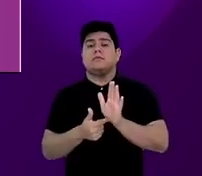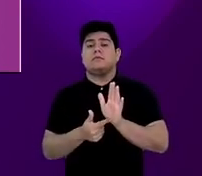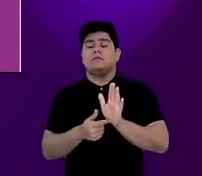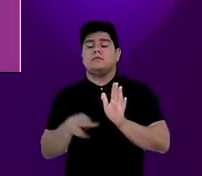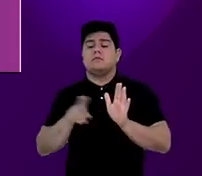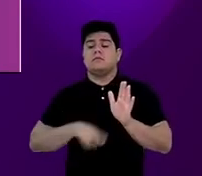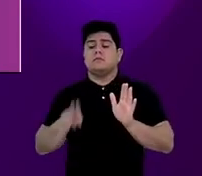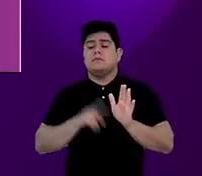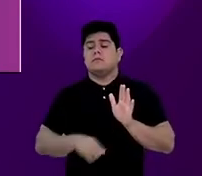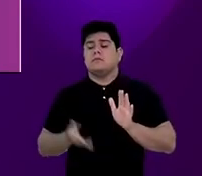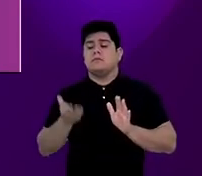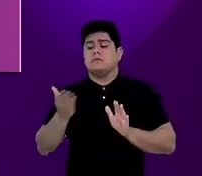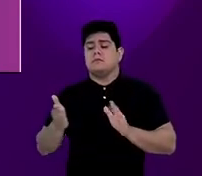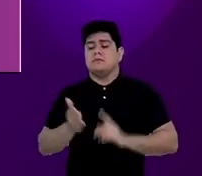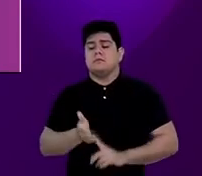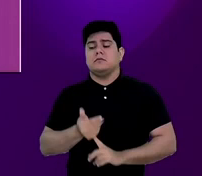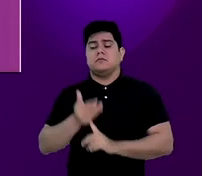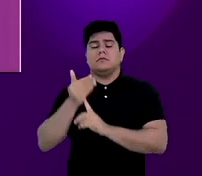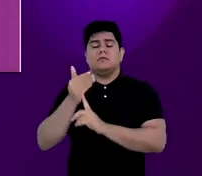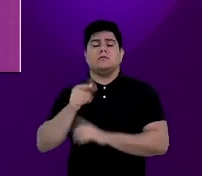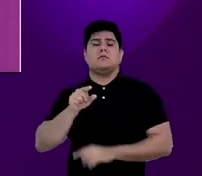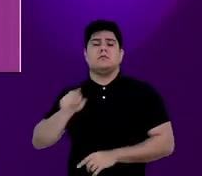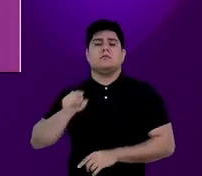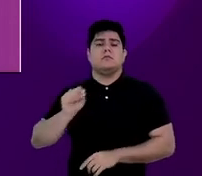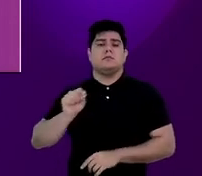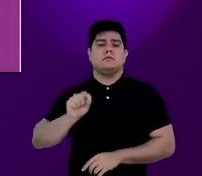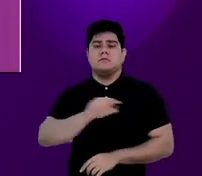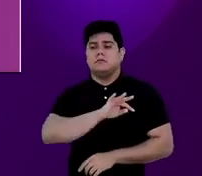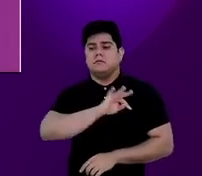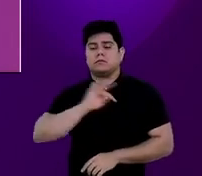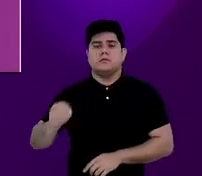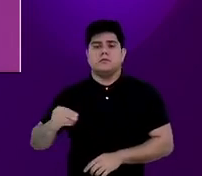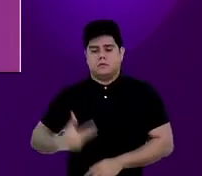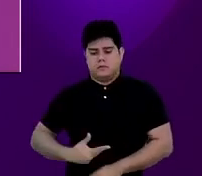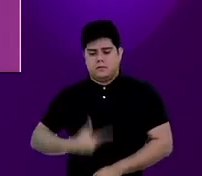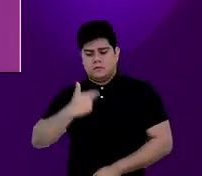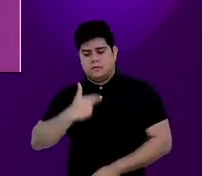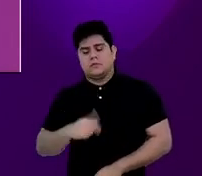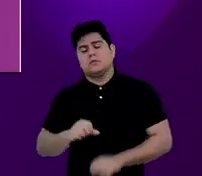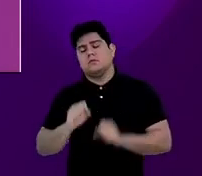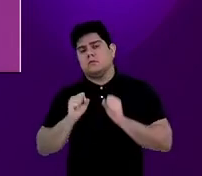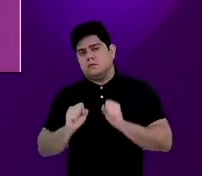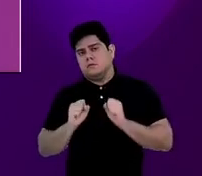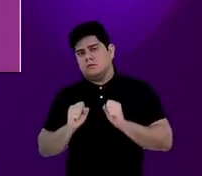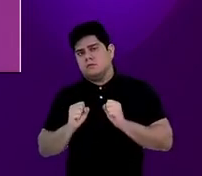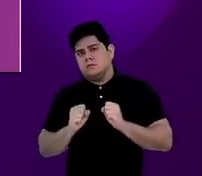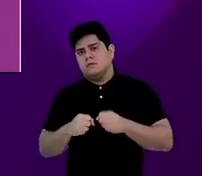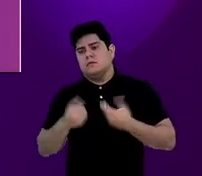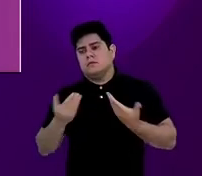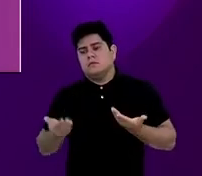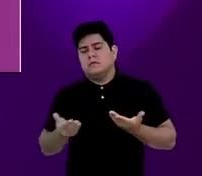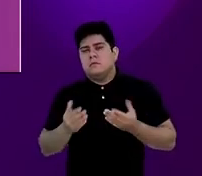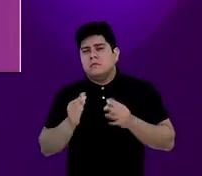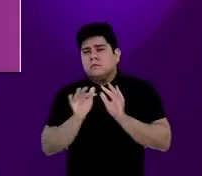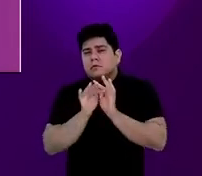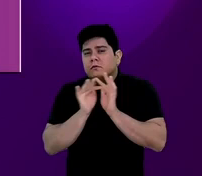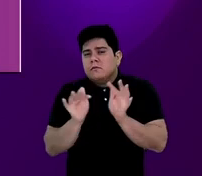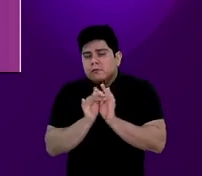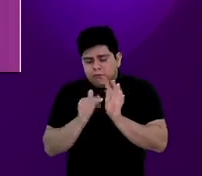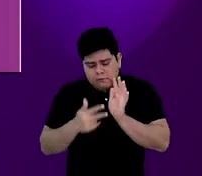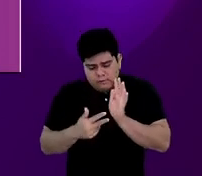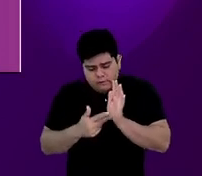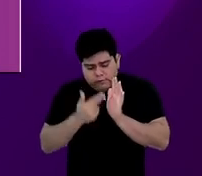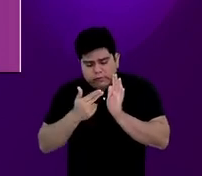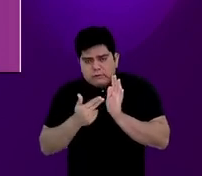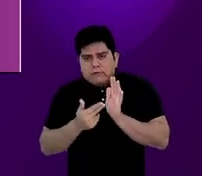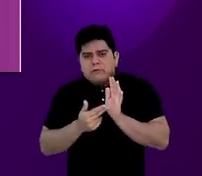utilização dessa tecnologia, todas as cirurgias que a gente pode fazer de forma minimamente invasiva